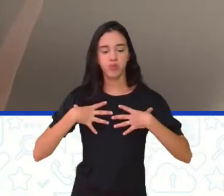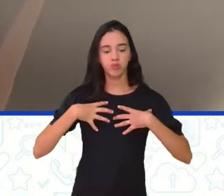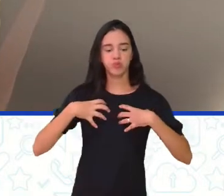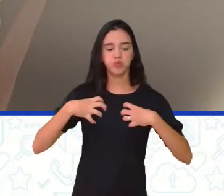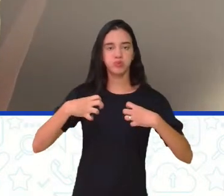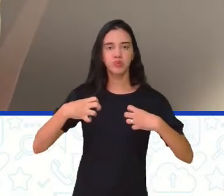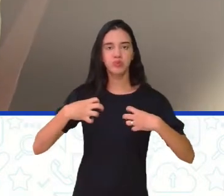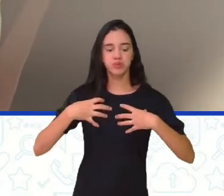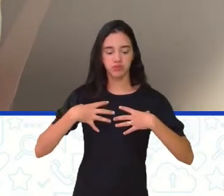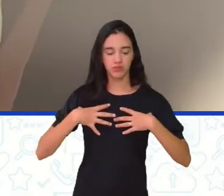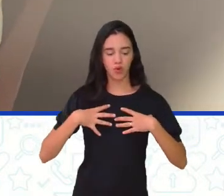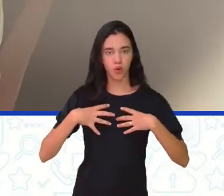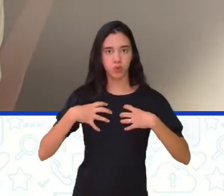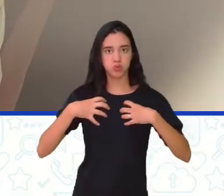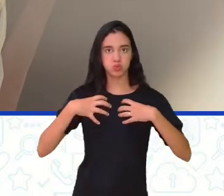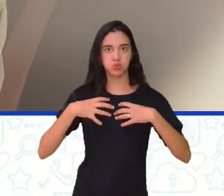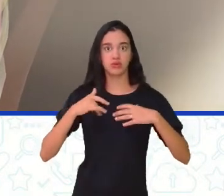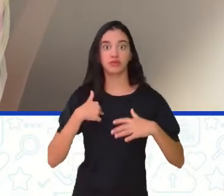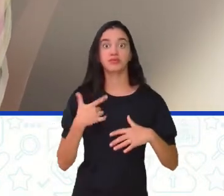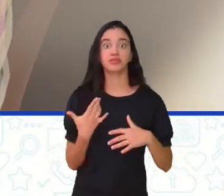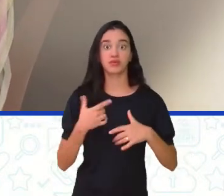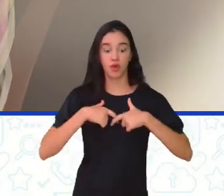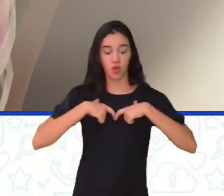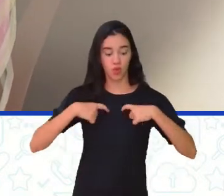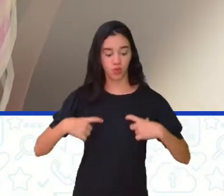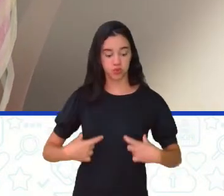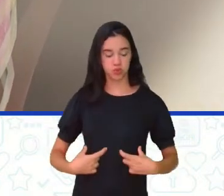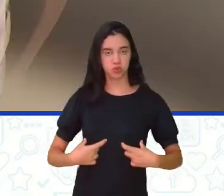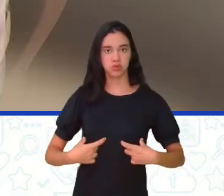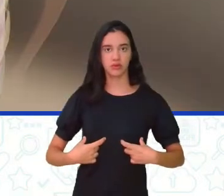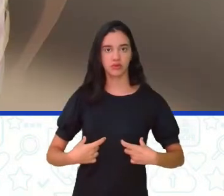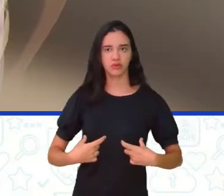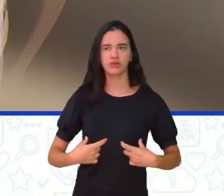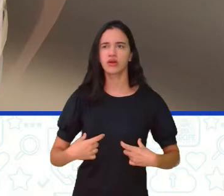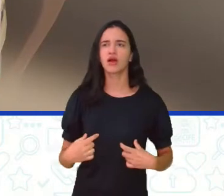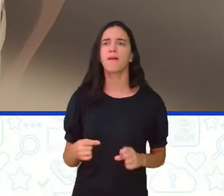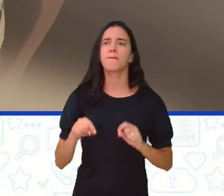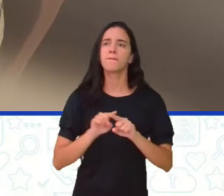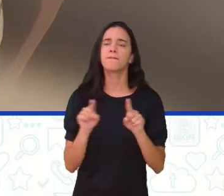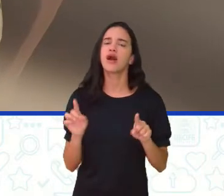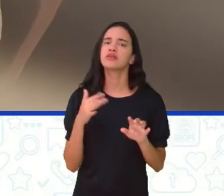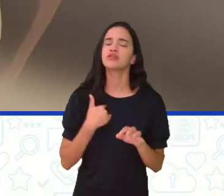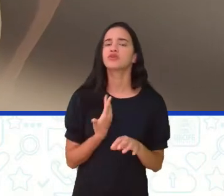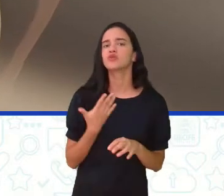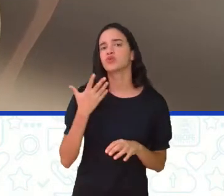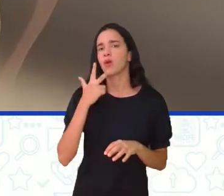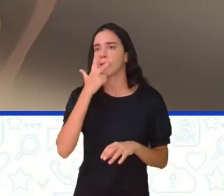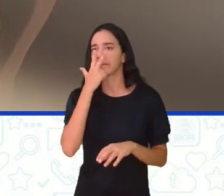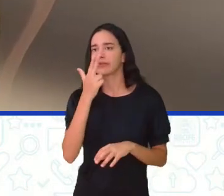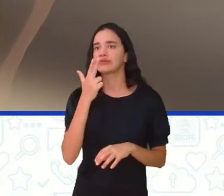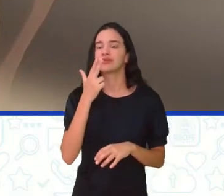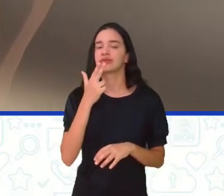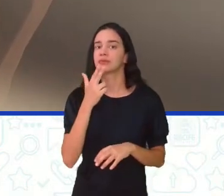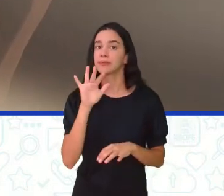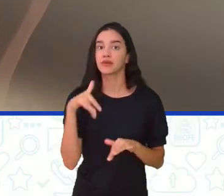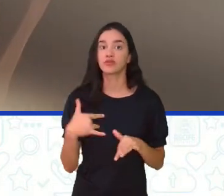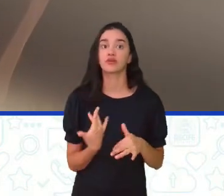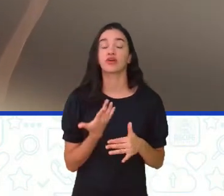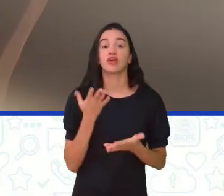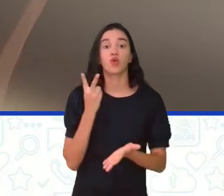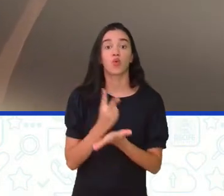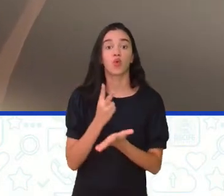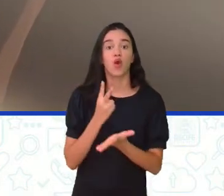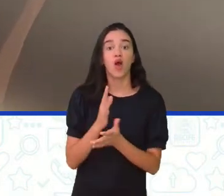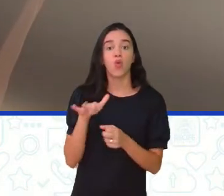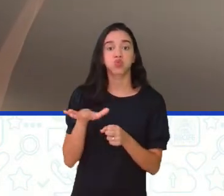pulmões e à medida também que ele esvazia. Mas, professora, eu estou percebendo que ele não esvazia por completo. Pois é, ele não